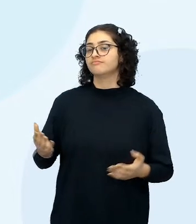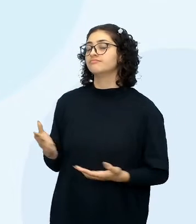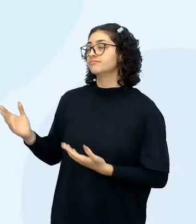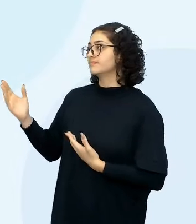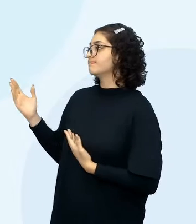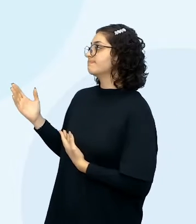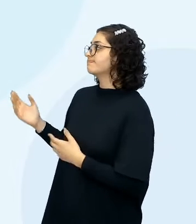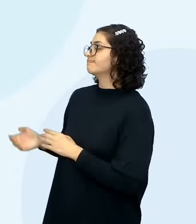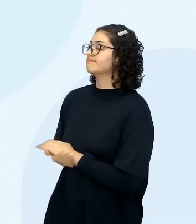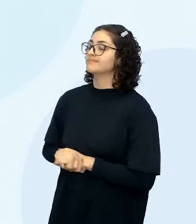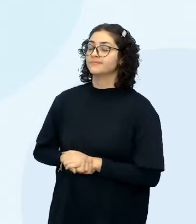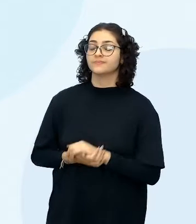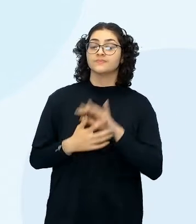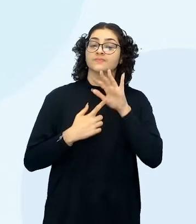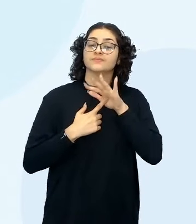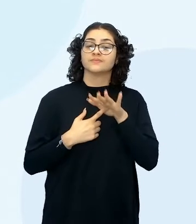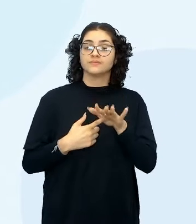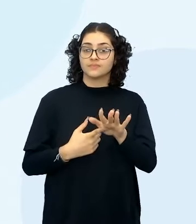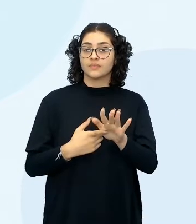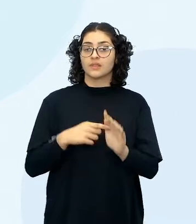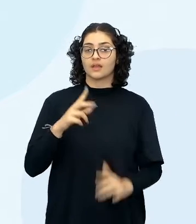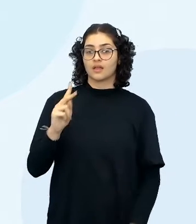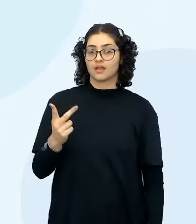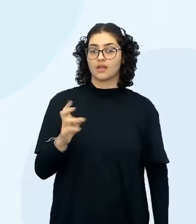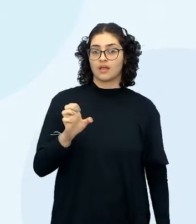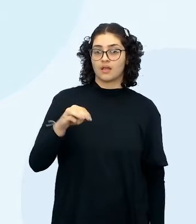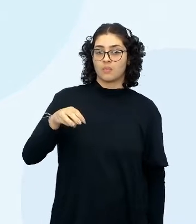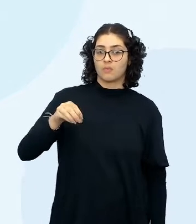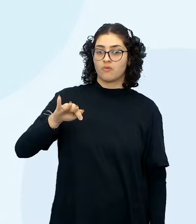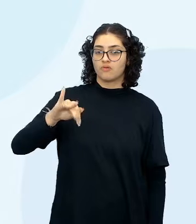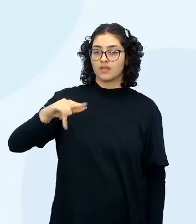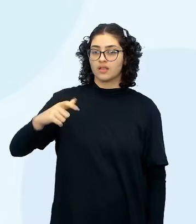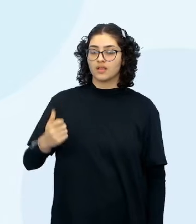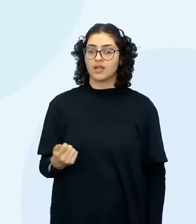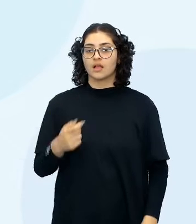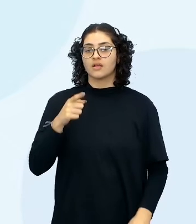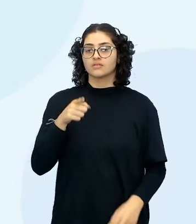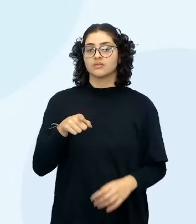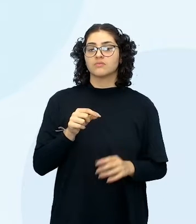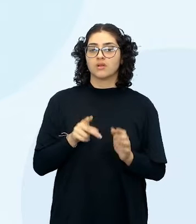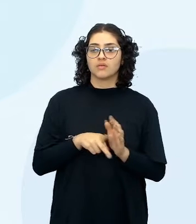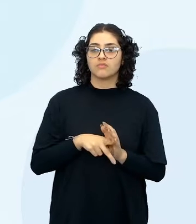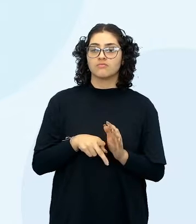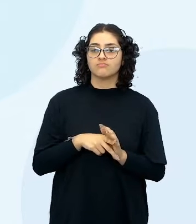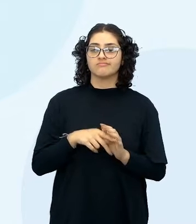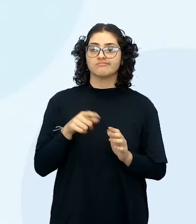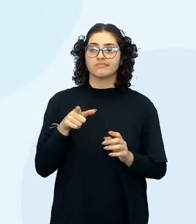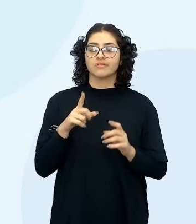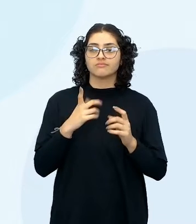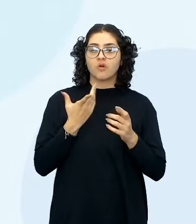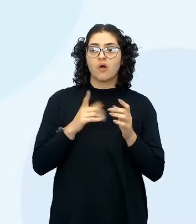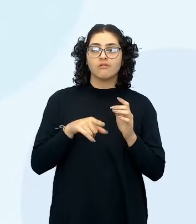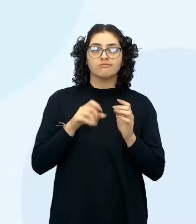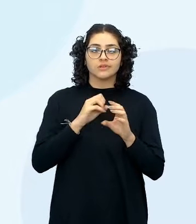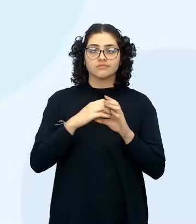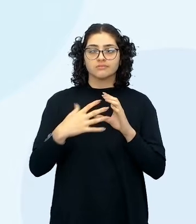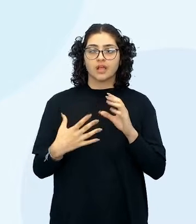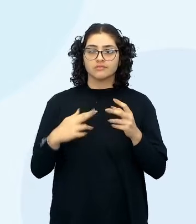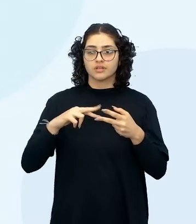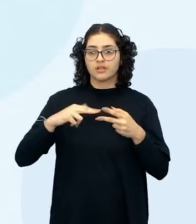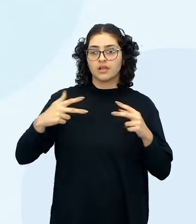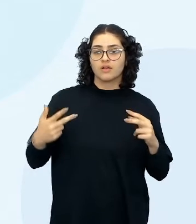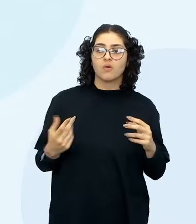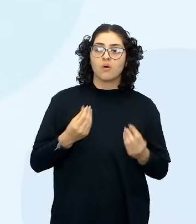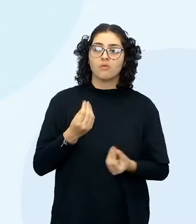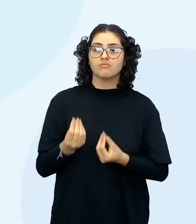justamente apresentar a hemofilia, seus aspectos genéticos, sintomas e possíveis formas de tratamento. E